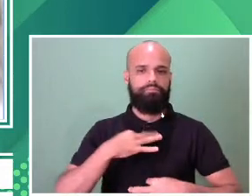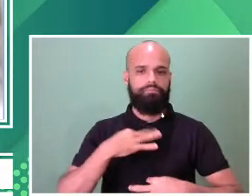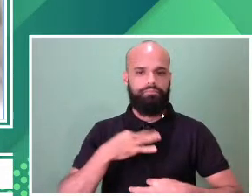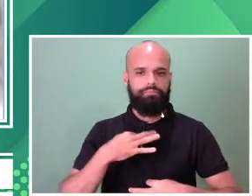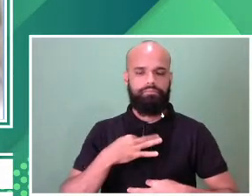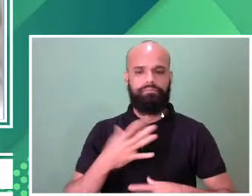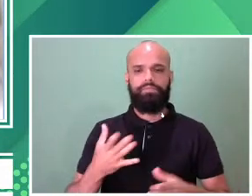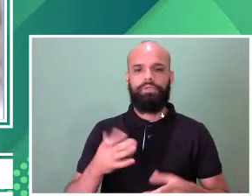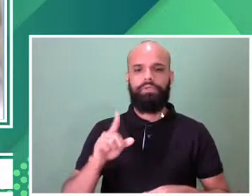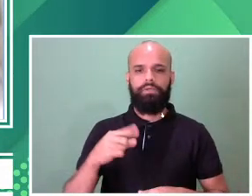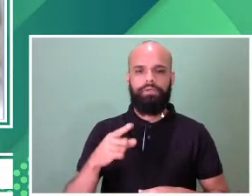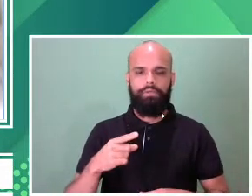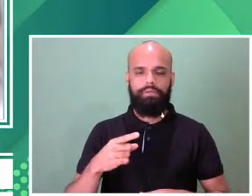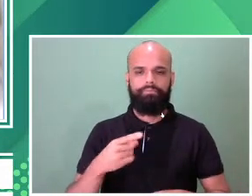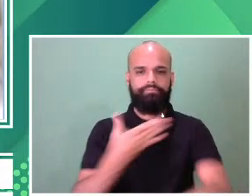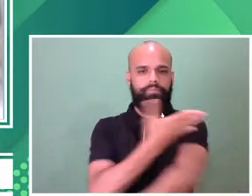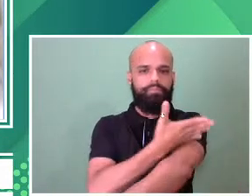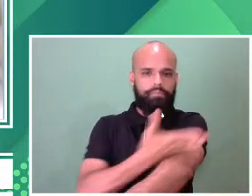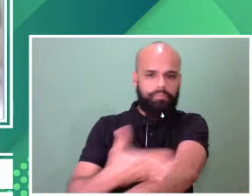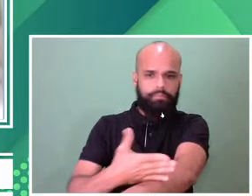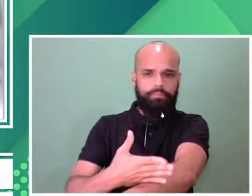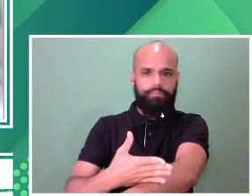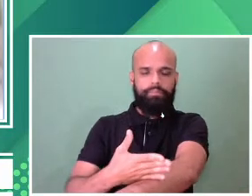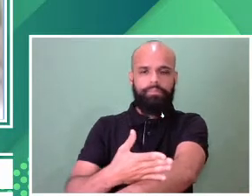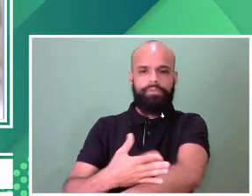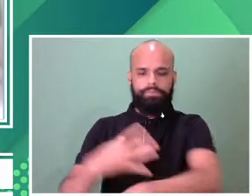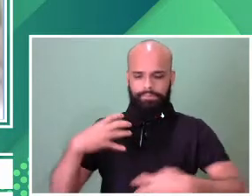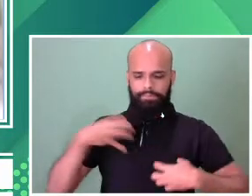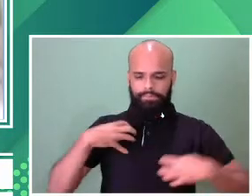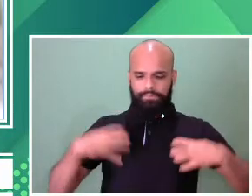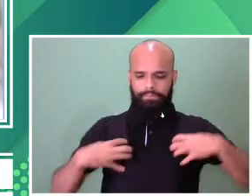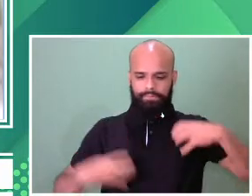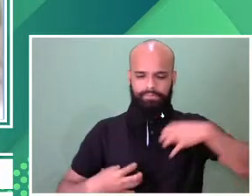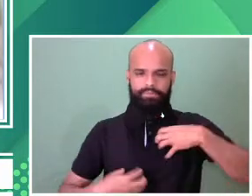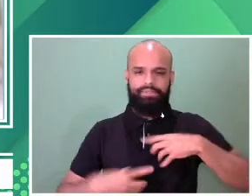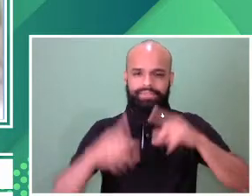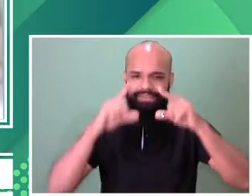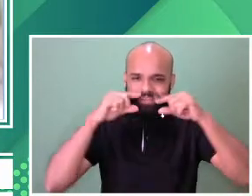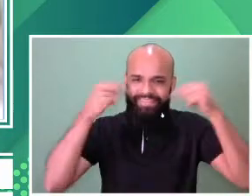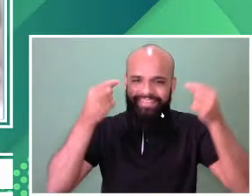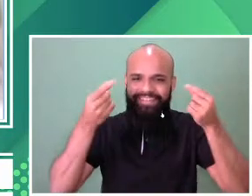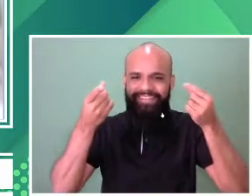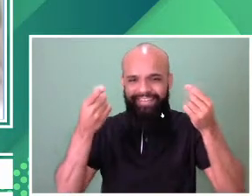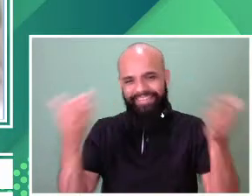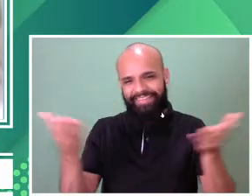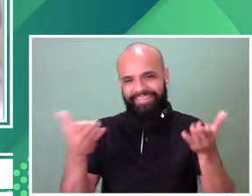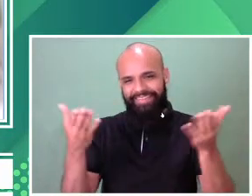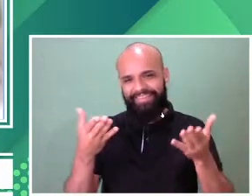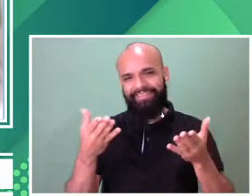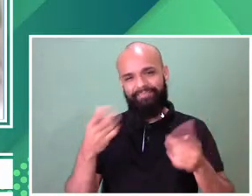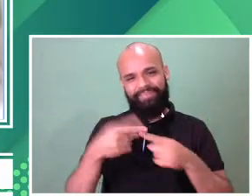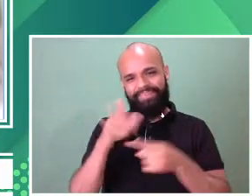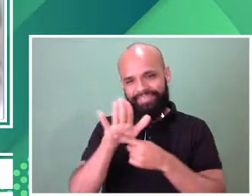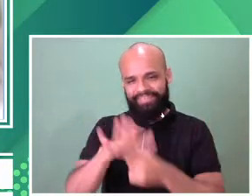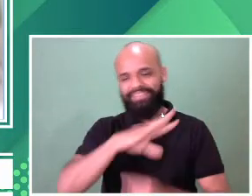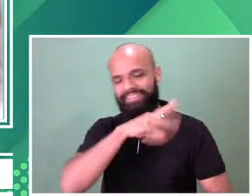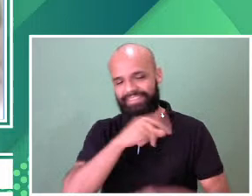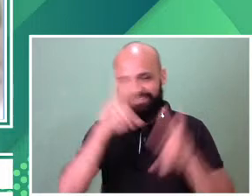uma blusa branca com umas estampas, com uns gatinhos, bem apropriada à nossa